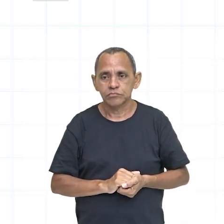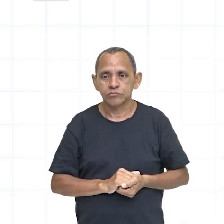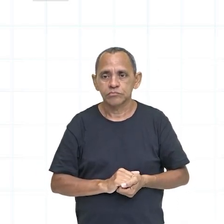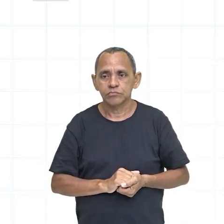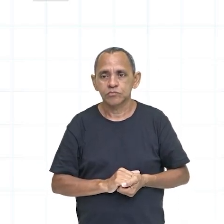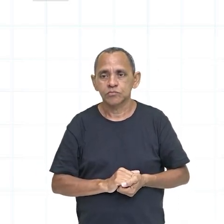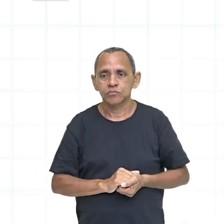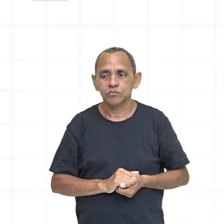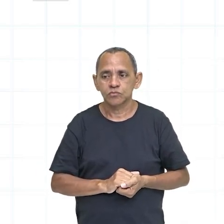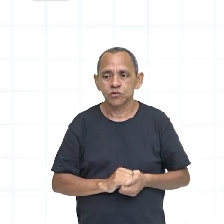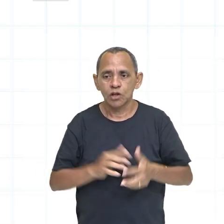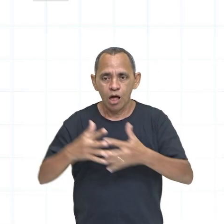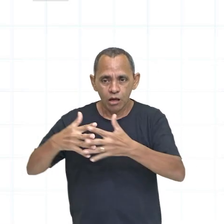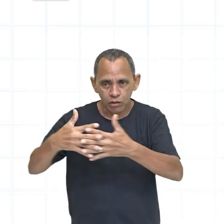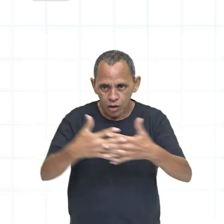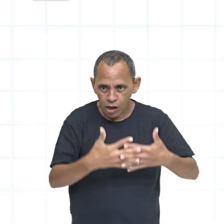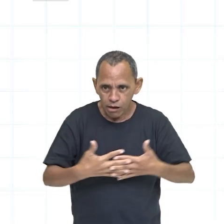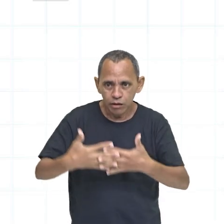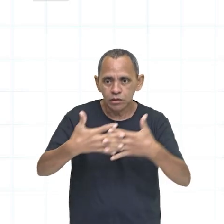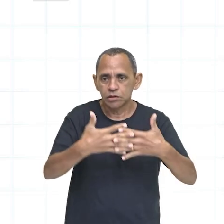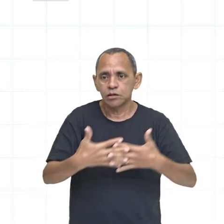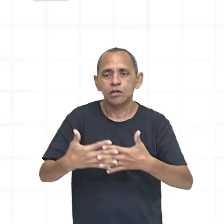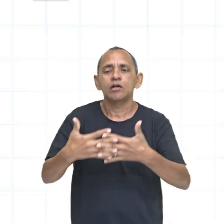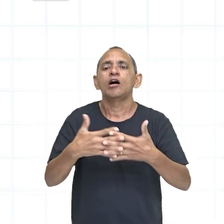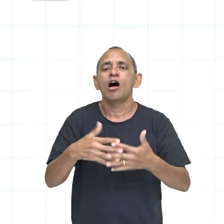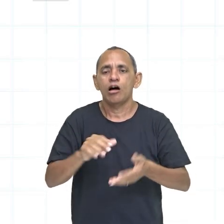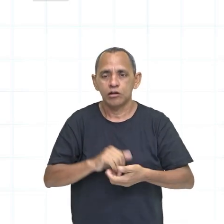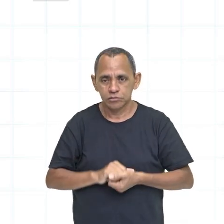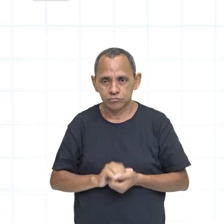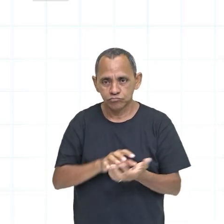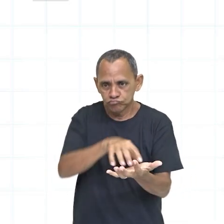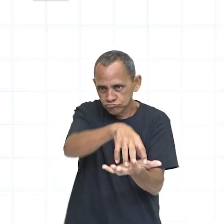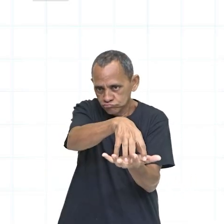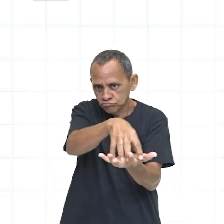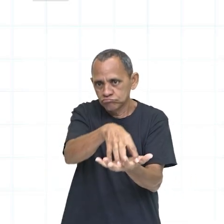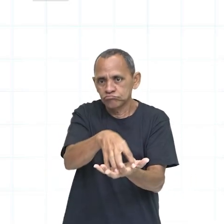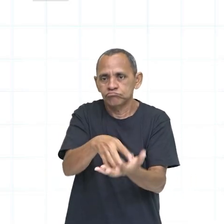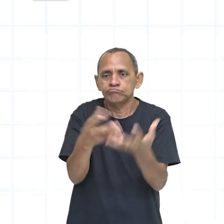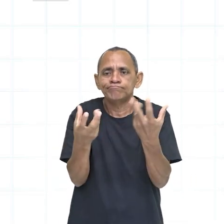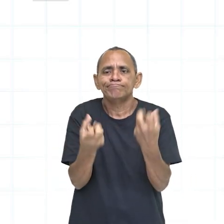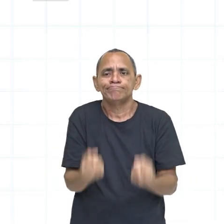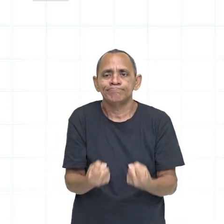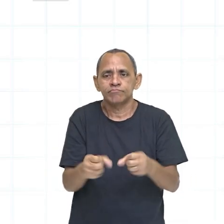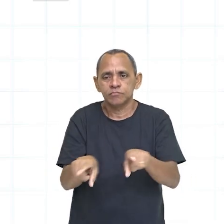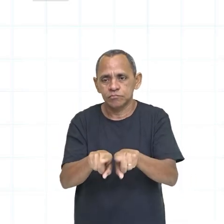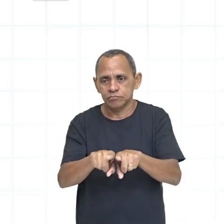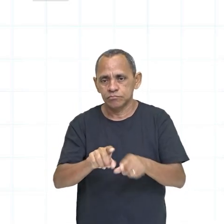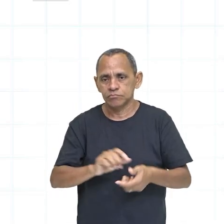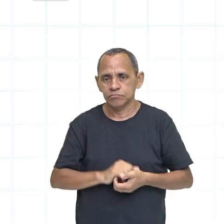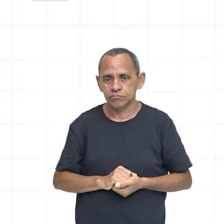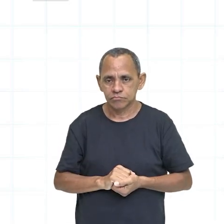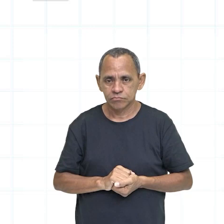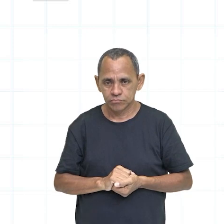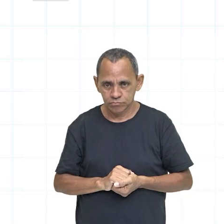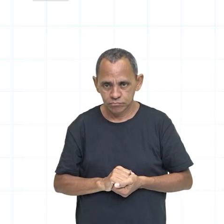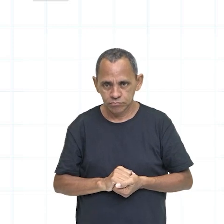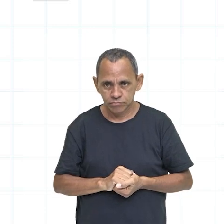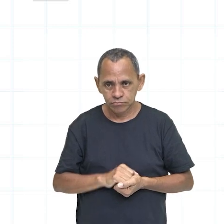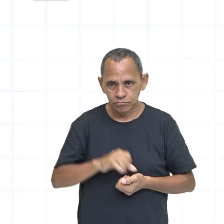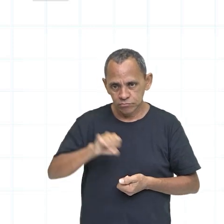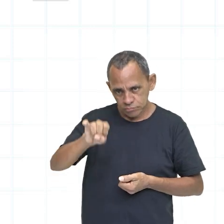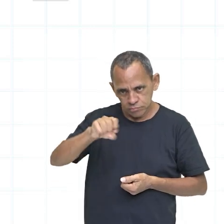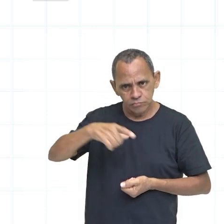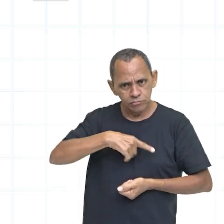vehicles, não é permitido, né, veículos pesados. Aí essa aqui, no turn left. Se tiver